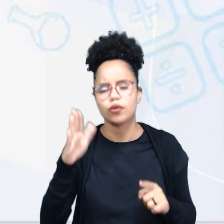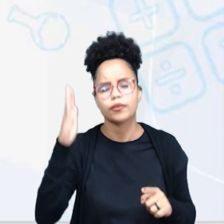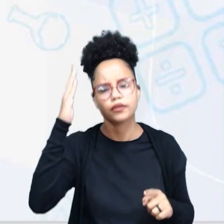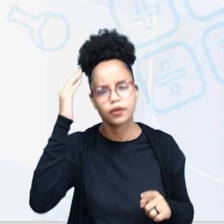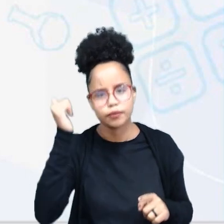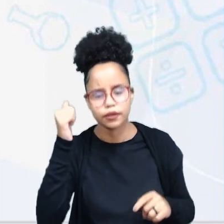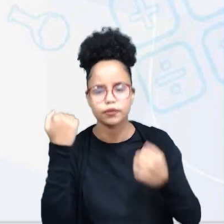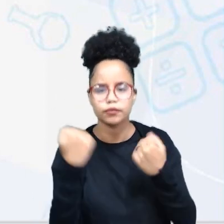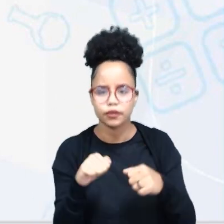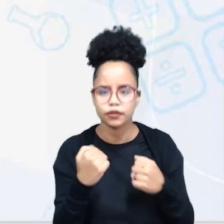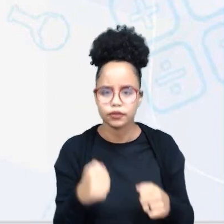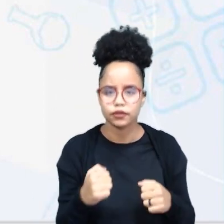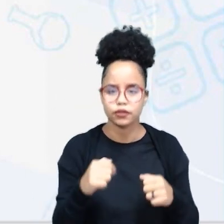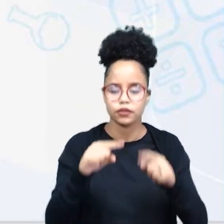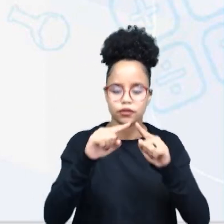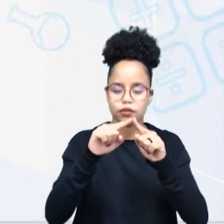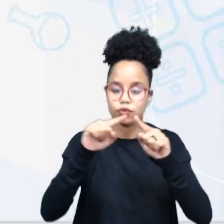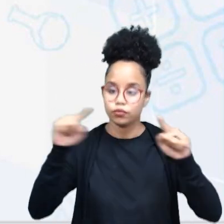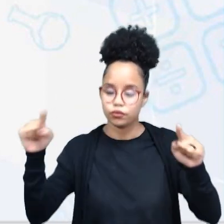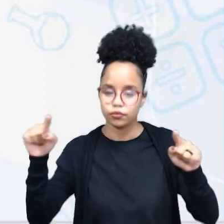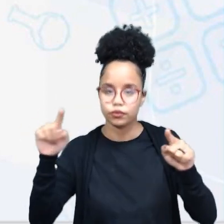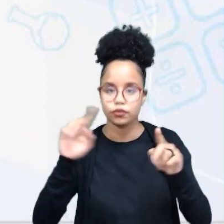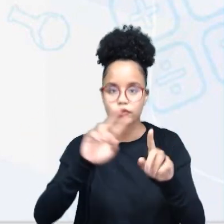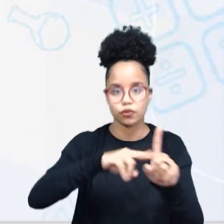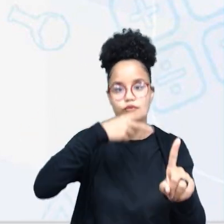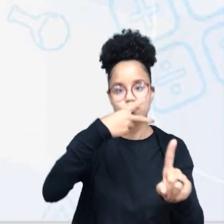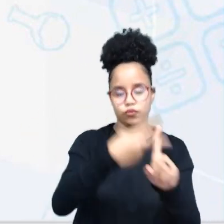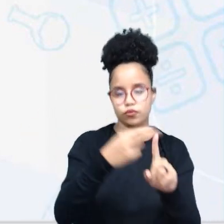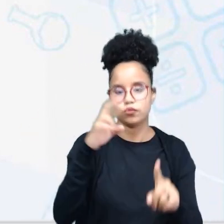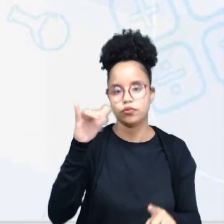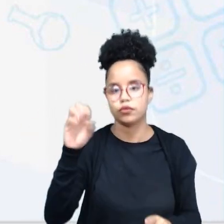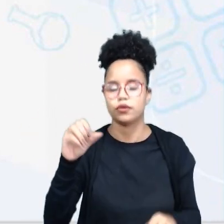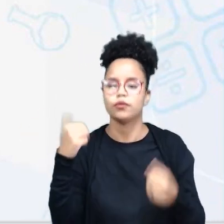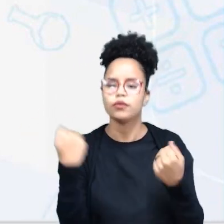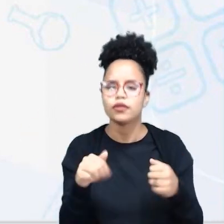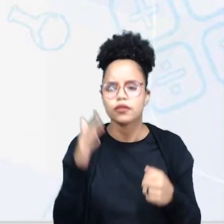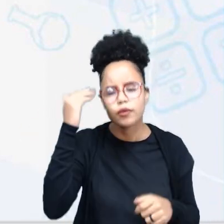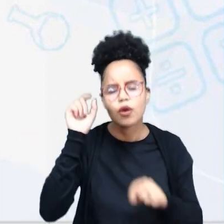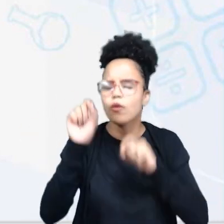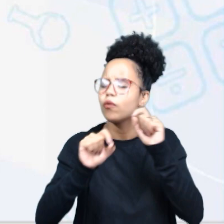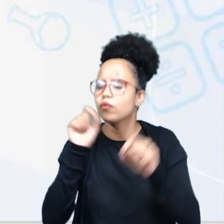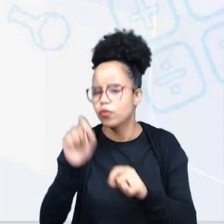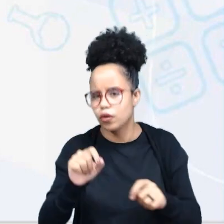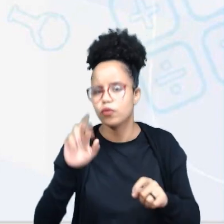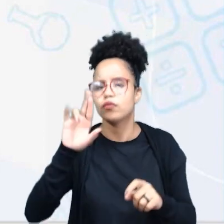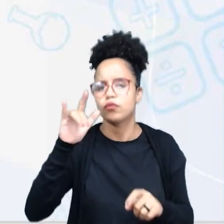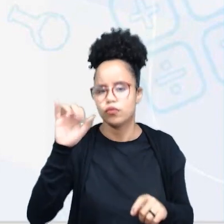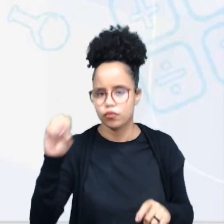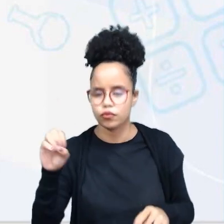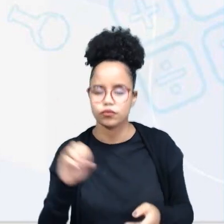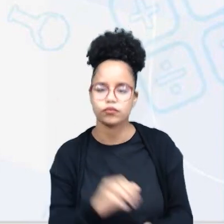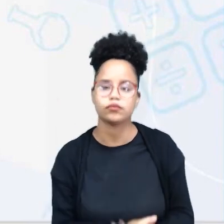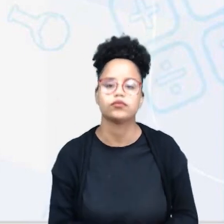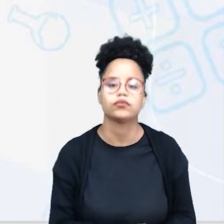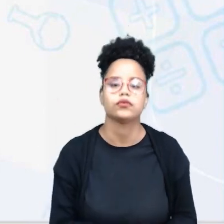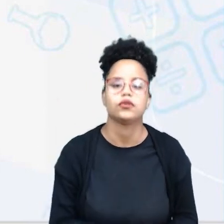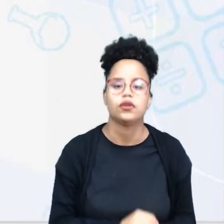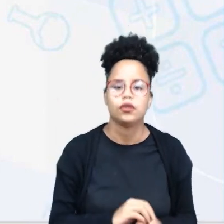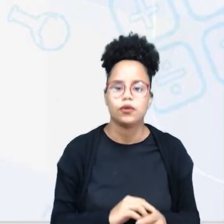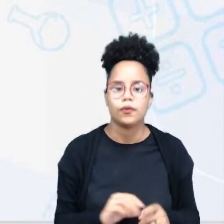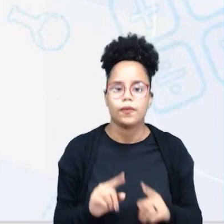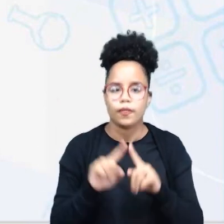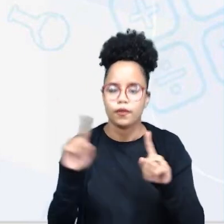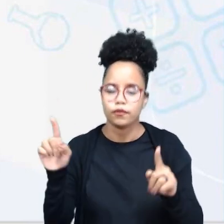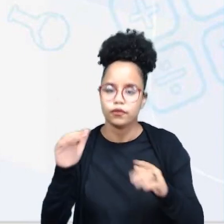gente se ligar que o diâmetro é o dobro do raio e a gente precisa saber qual é o raio para poder fazer o cálculo E aí como diâmetro é o dobro do raio